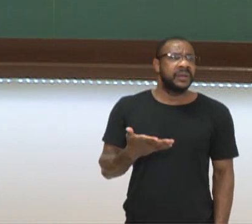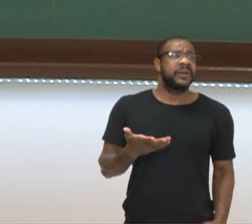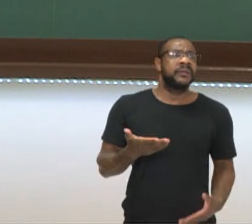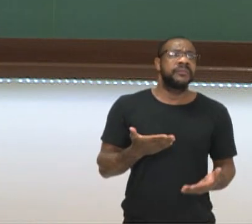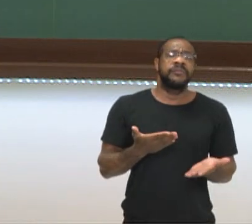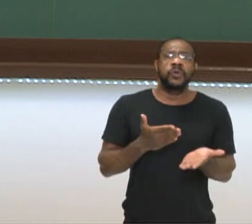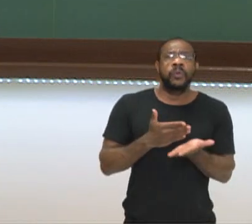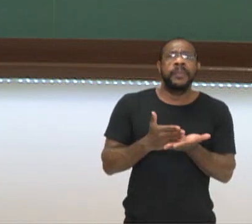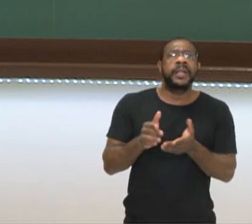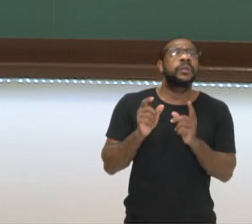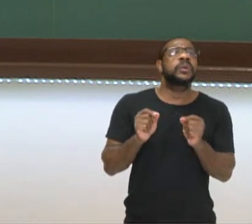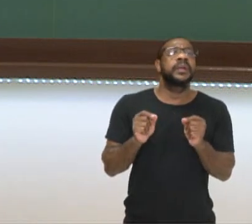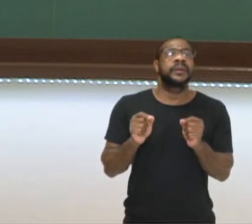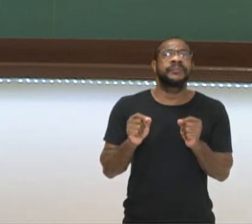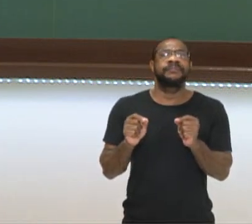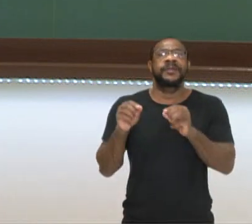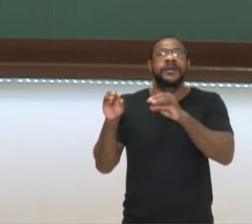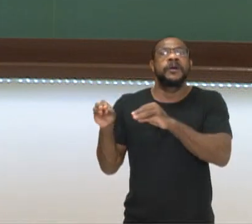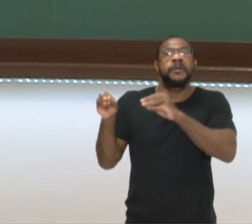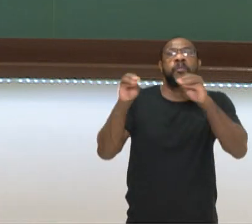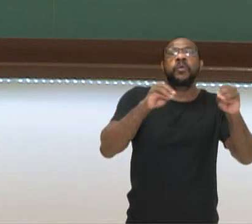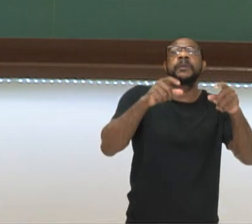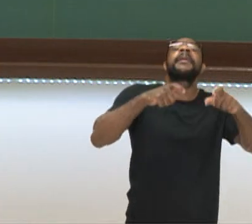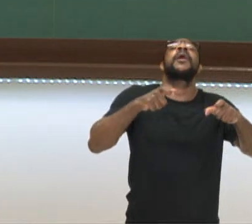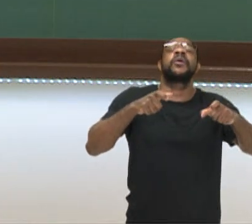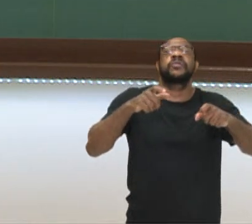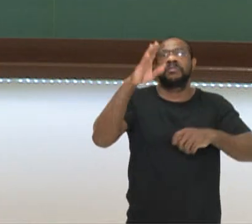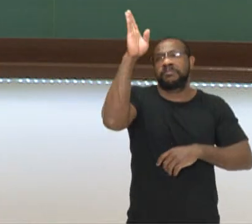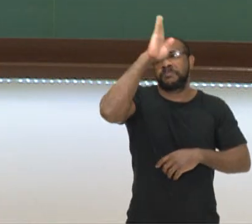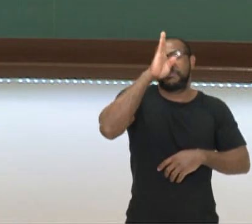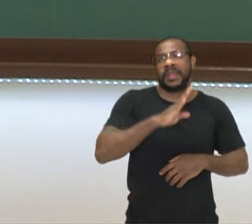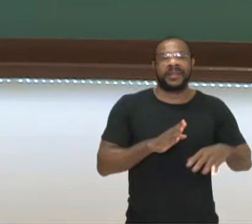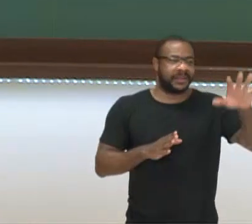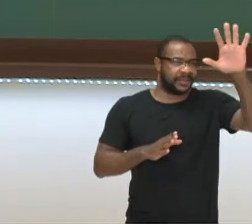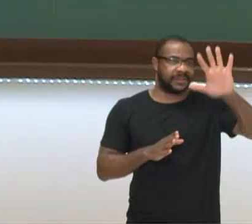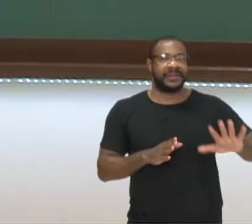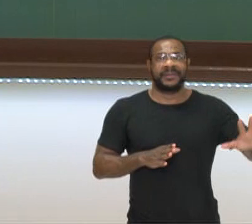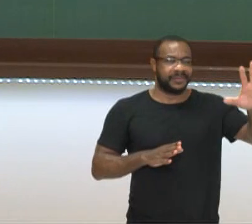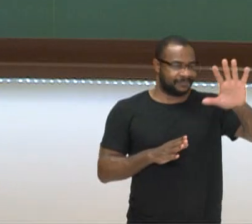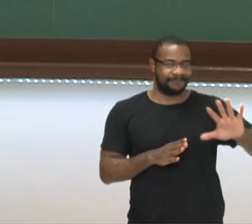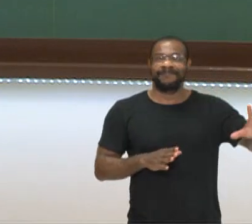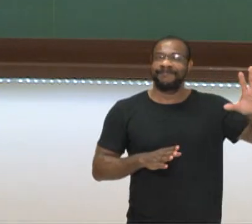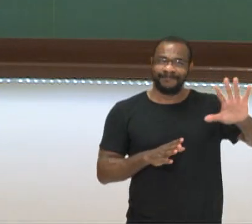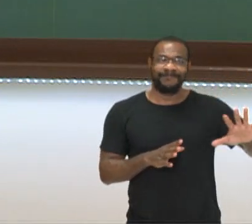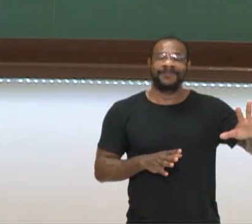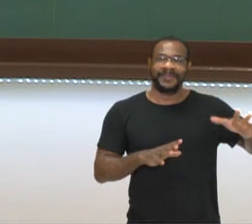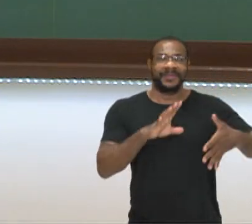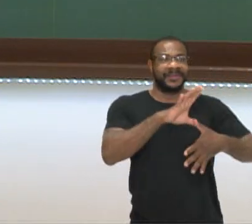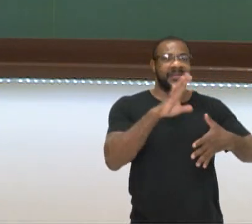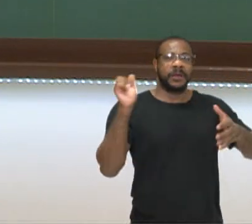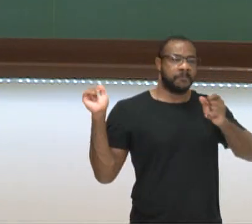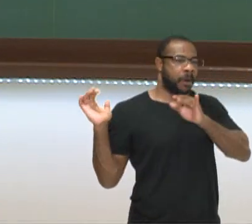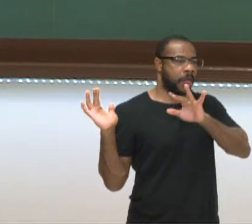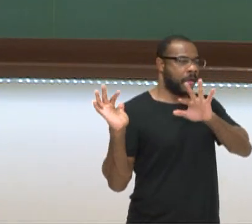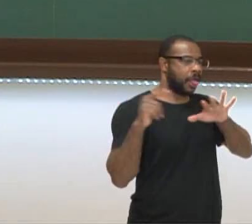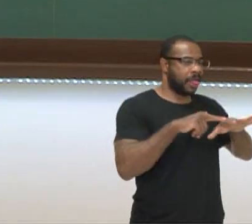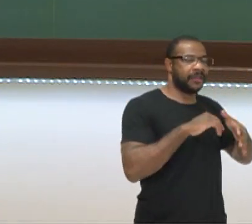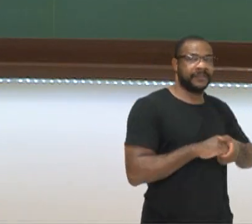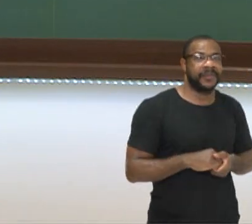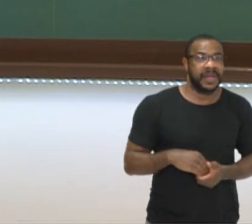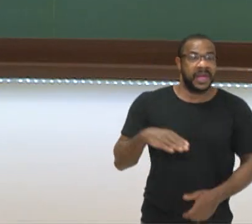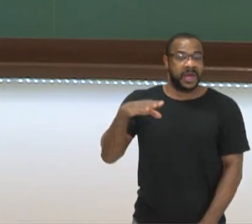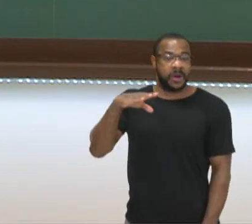acabar vindo para o Brasil. Isso é um fato inédito, hein, gente? Nenhuma grande coroa,